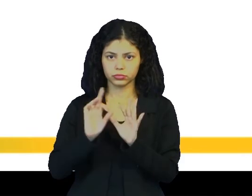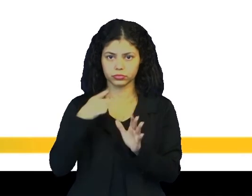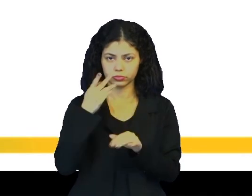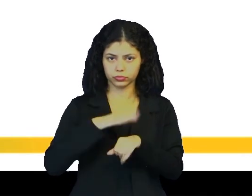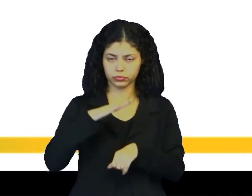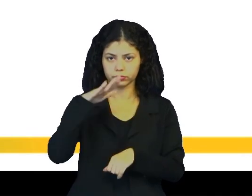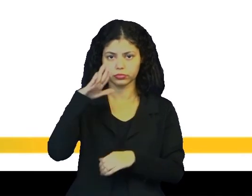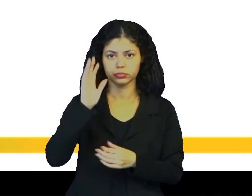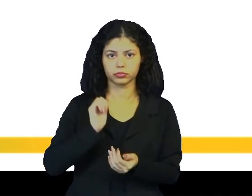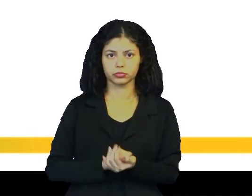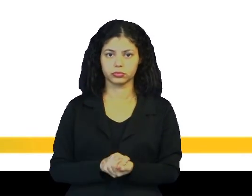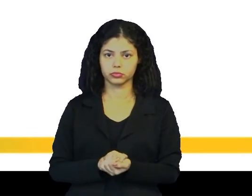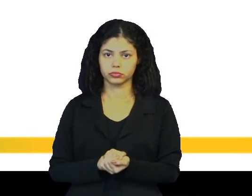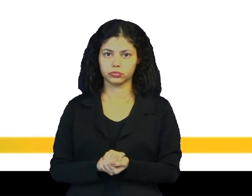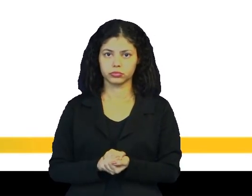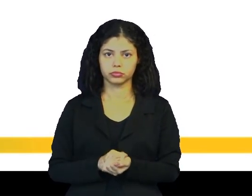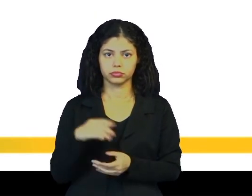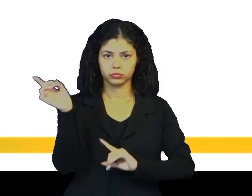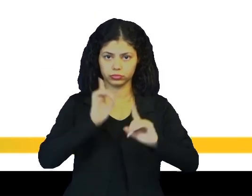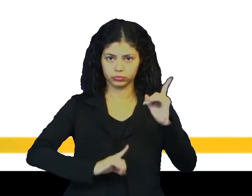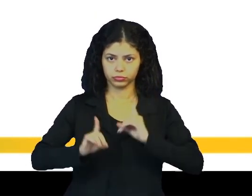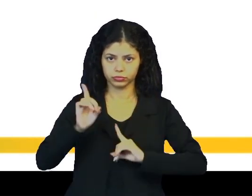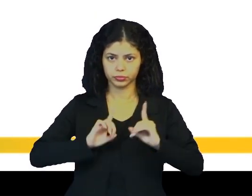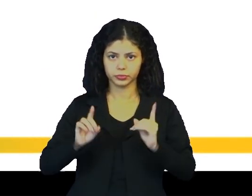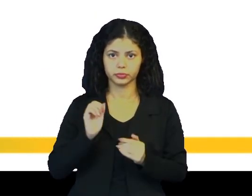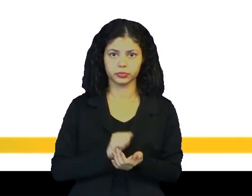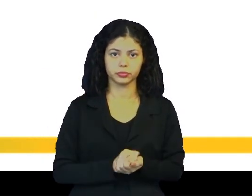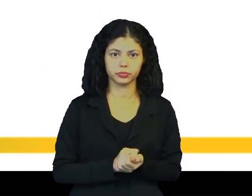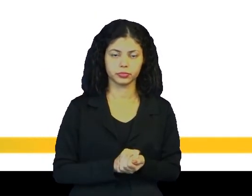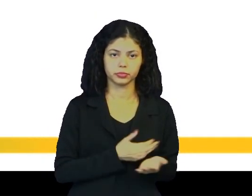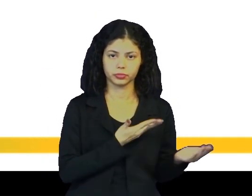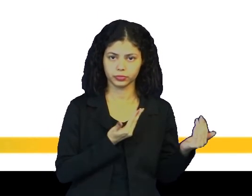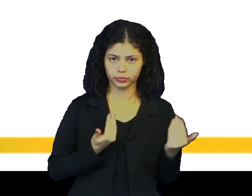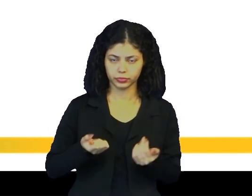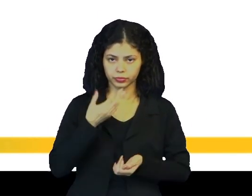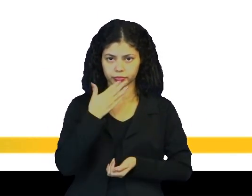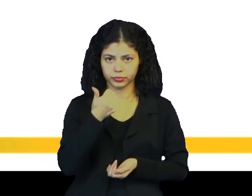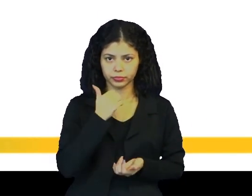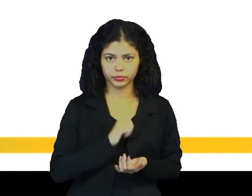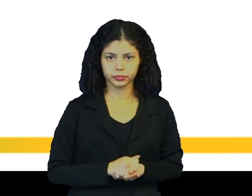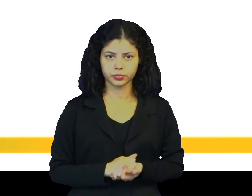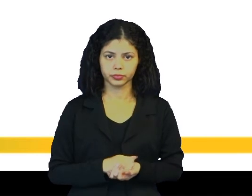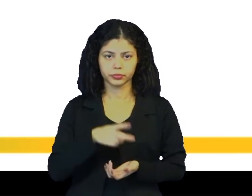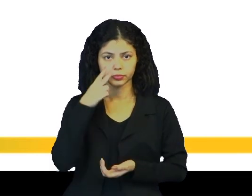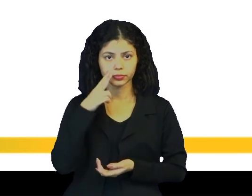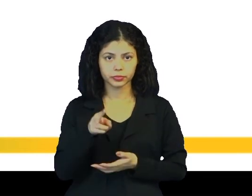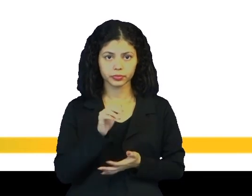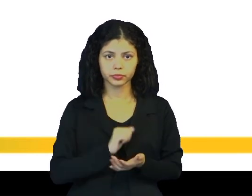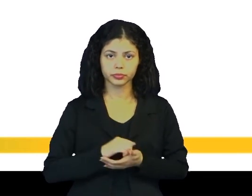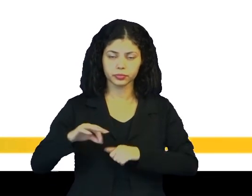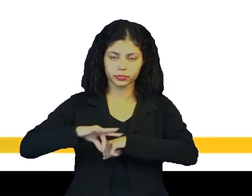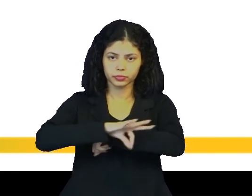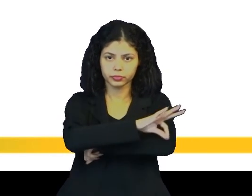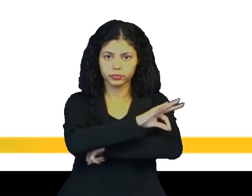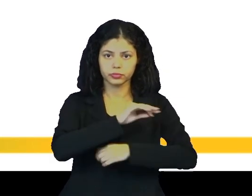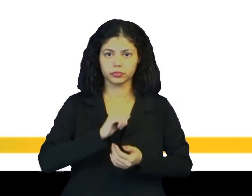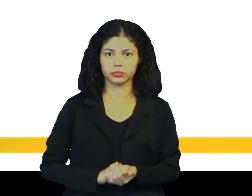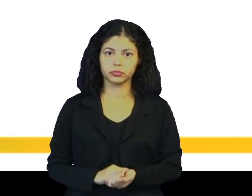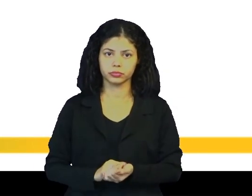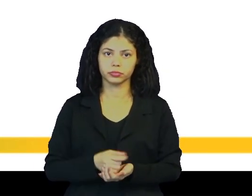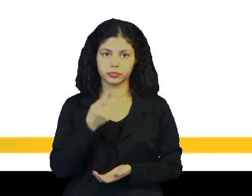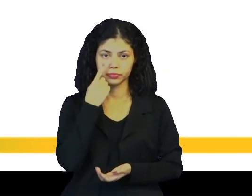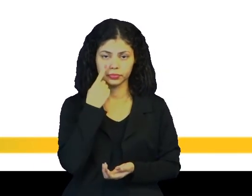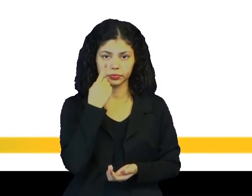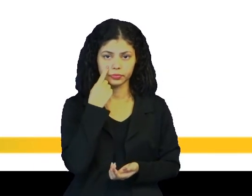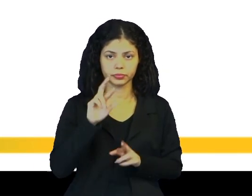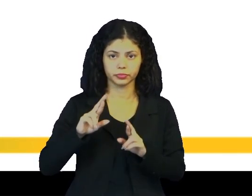falavam mais aí dos deuses, beleza, meus jovens? Aí nós vimos a arquitetura, né?